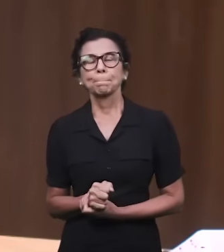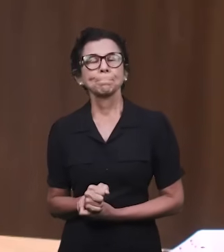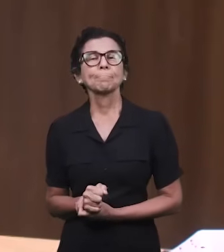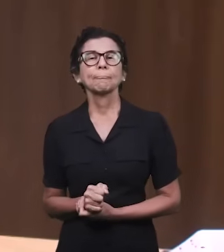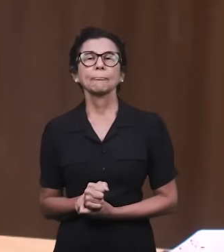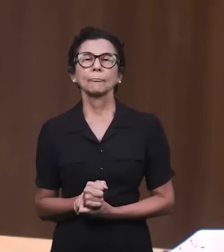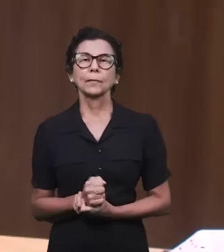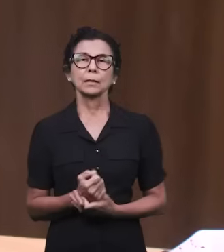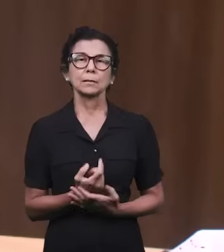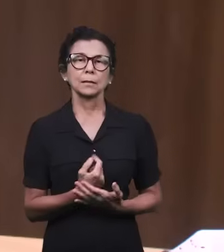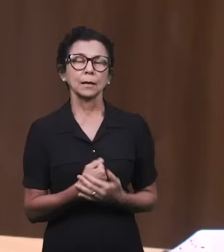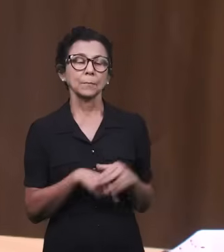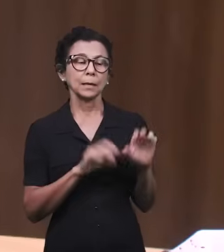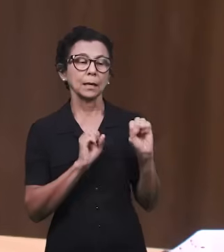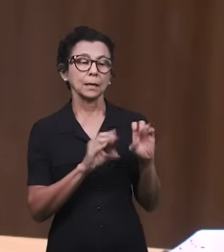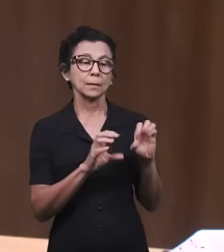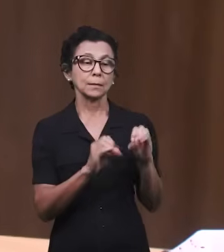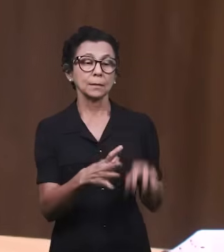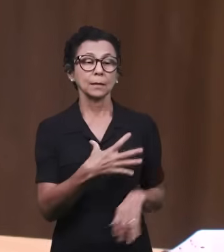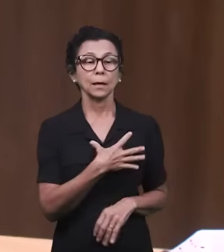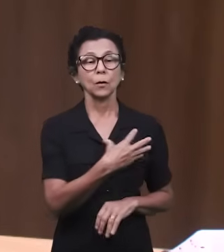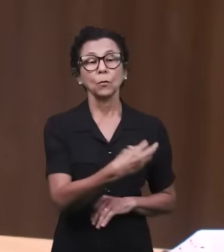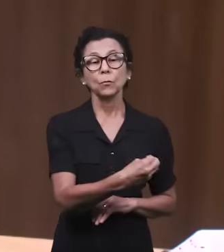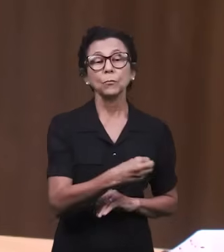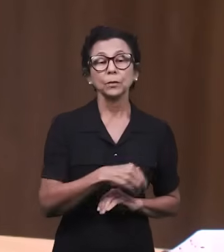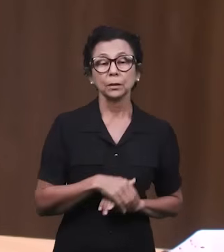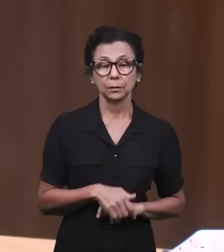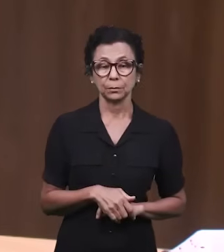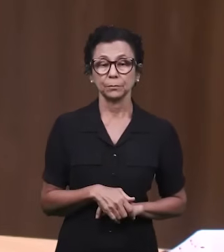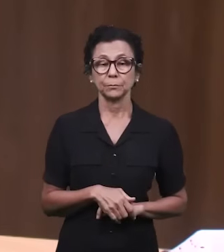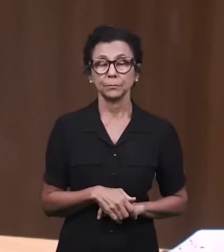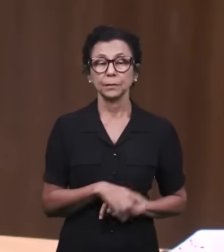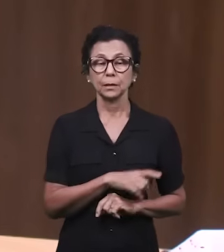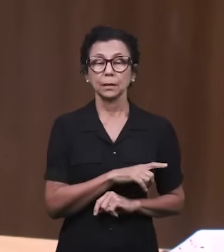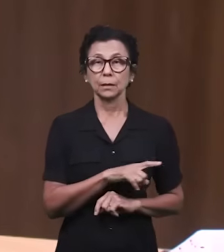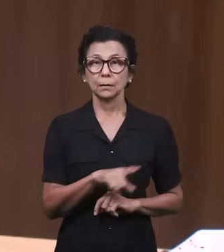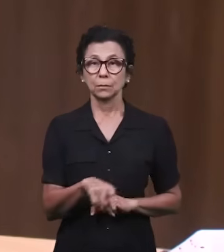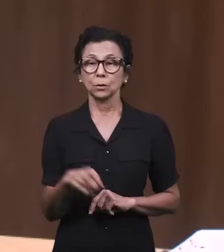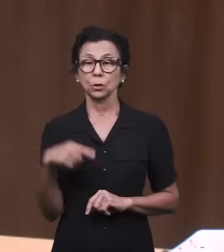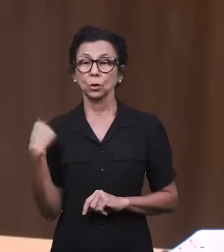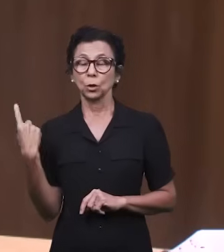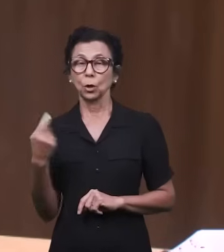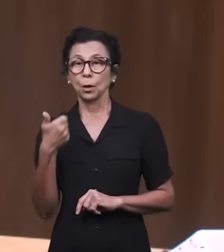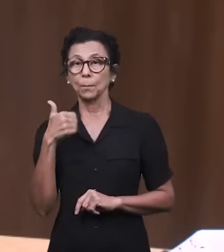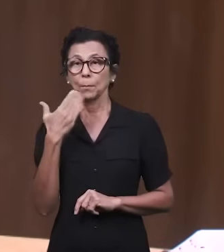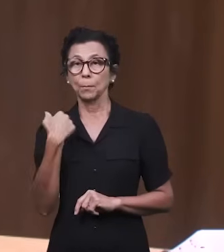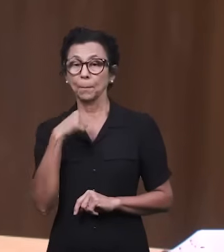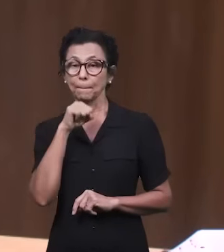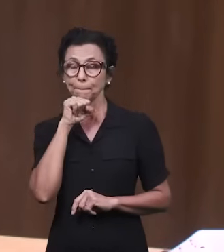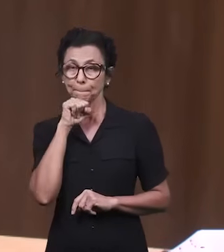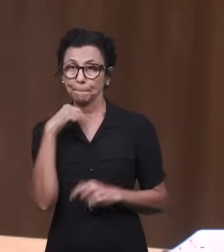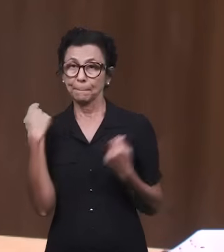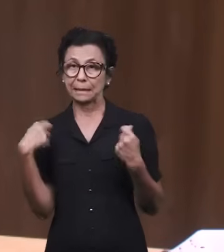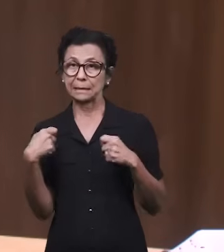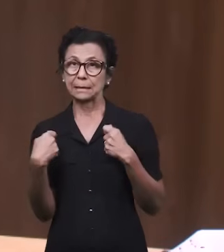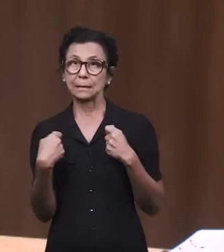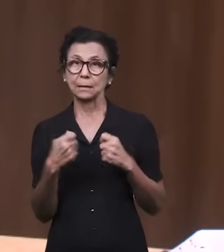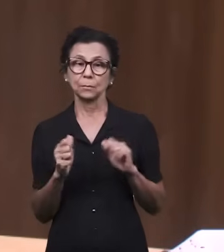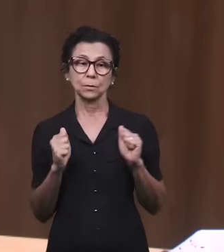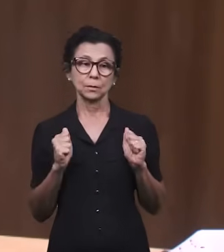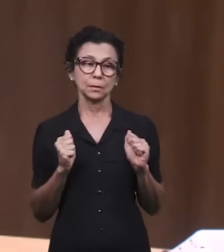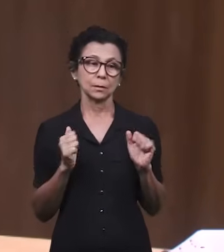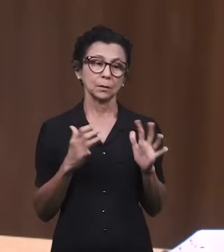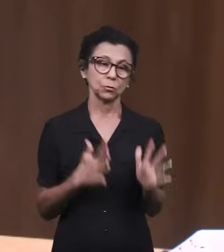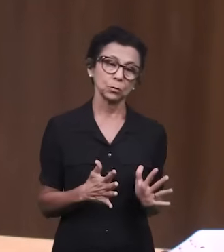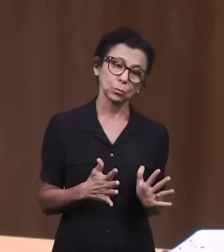filhos. Nós sempre precisamos dizer que eles precisam ser atuantes. Nós precisamos trazer esse paz para nós. De